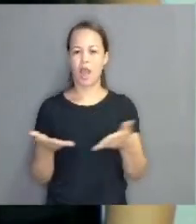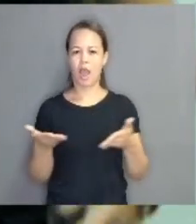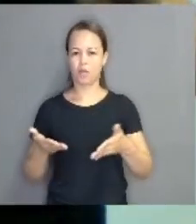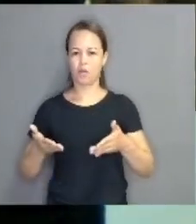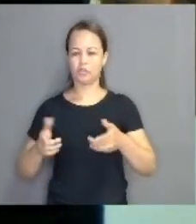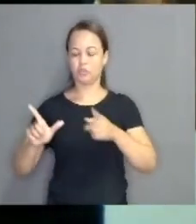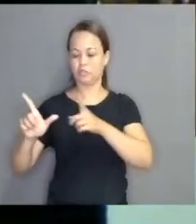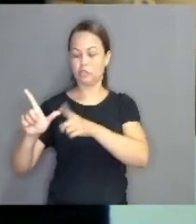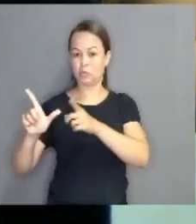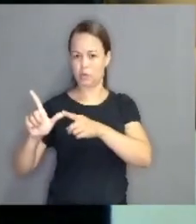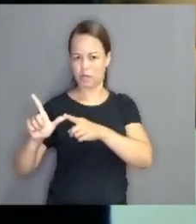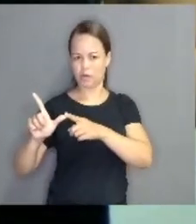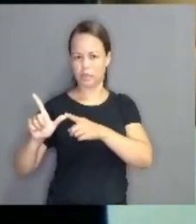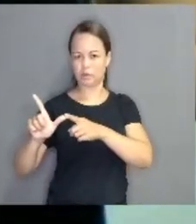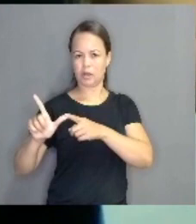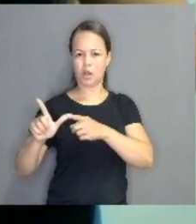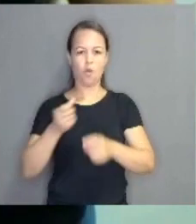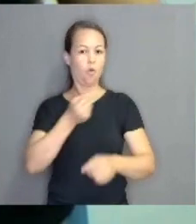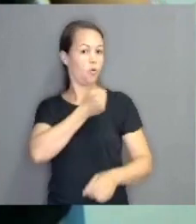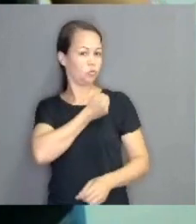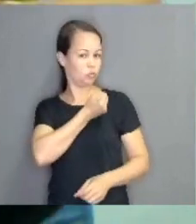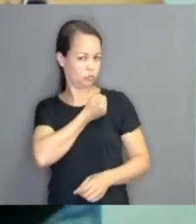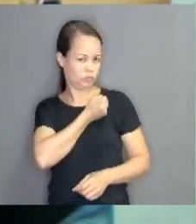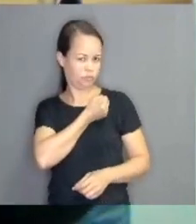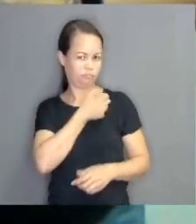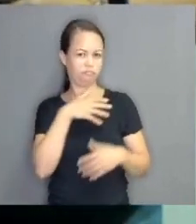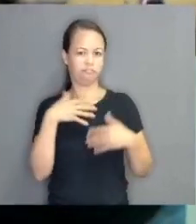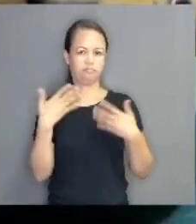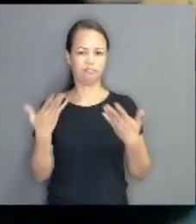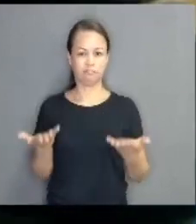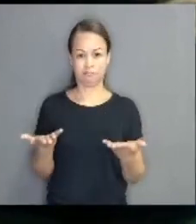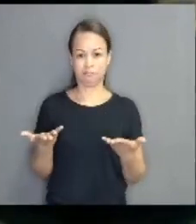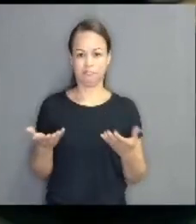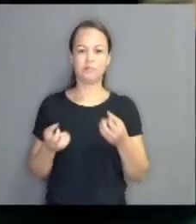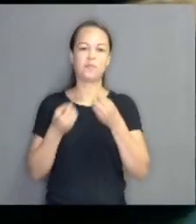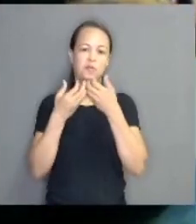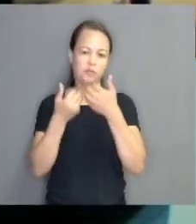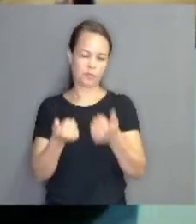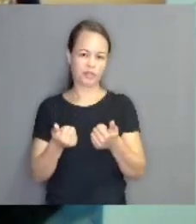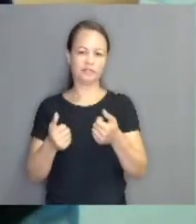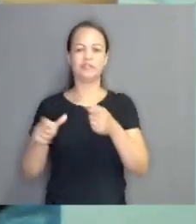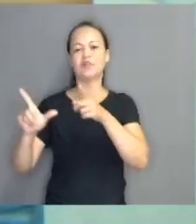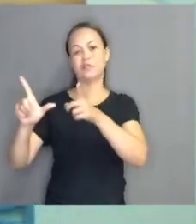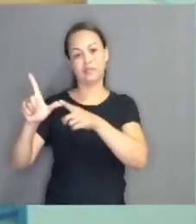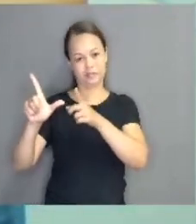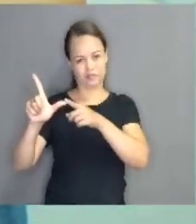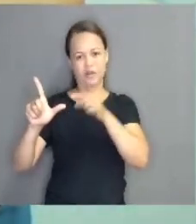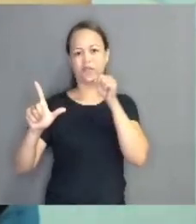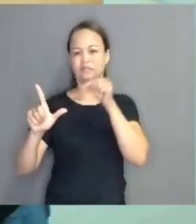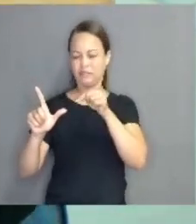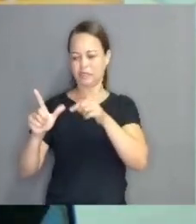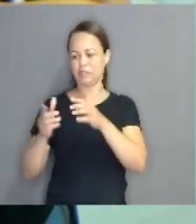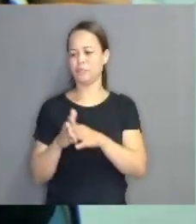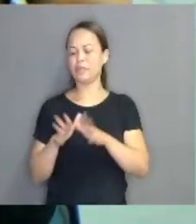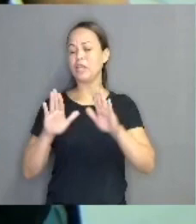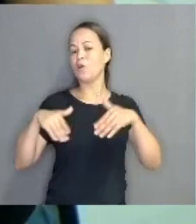segurando letras ou números? Muito bem, estão segurando letras. Vamos ver quais são as letras que eles estão